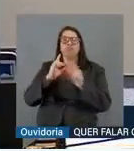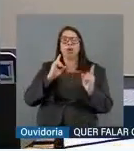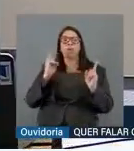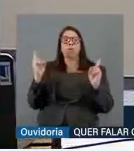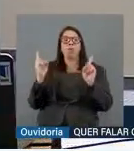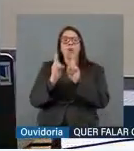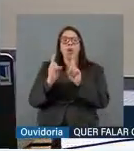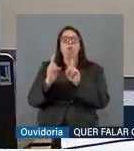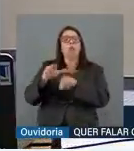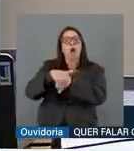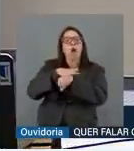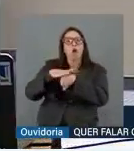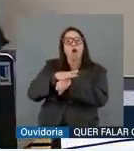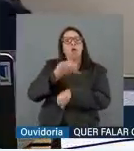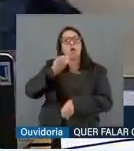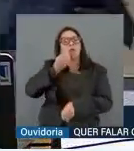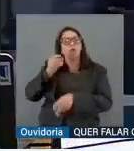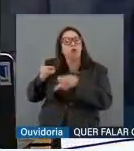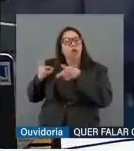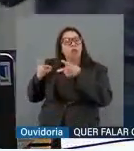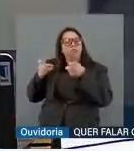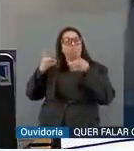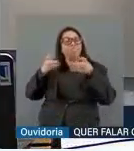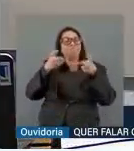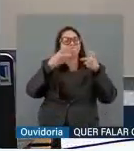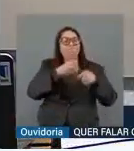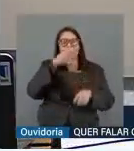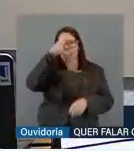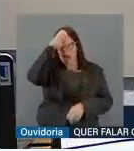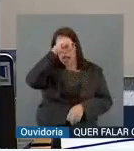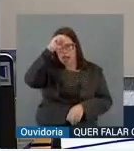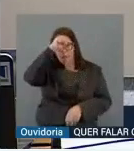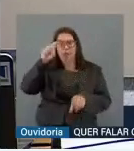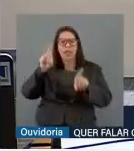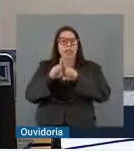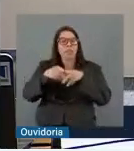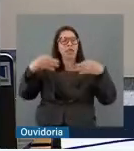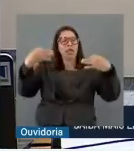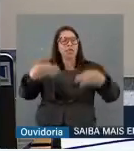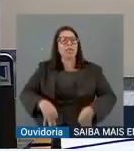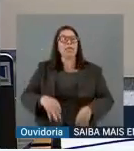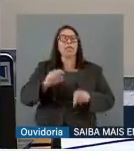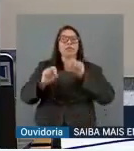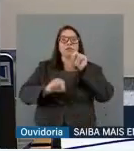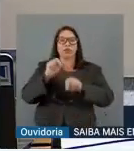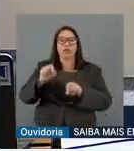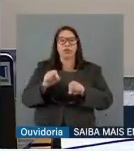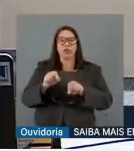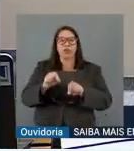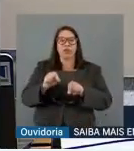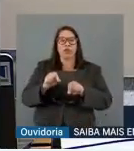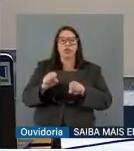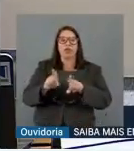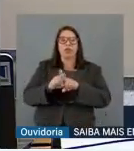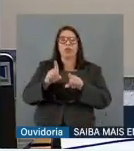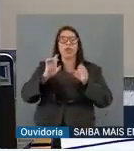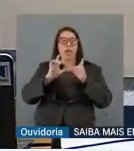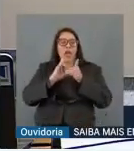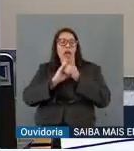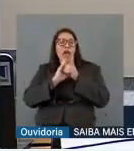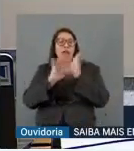judiciário. Quando se demora demais, em demasiado, a gente vê aí julgamentos há 12 anos, 14